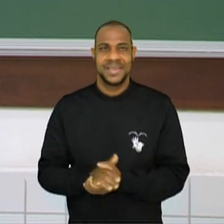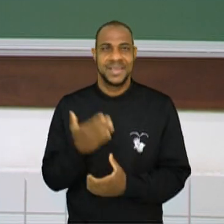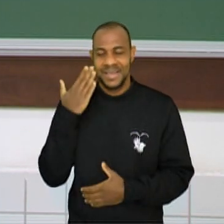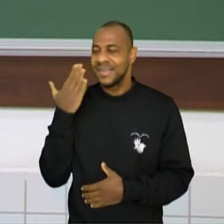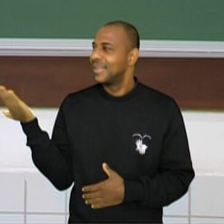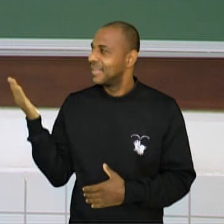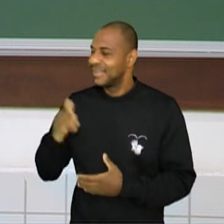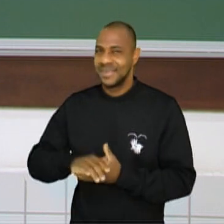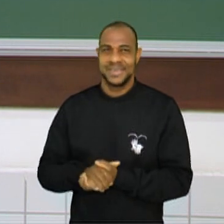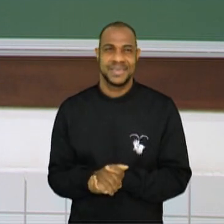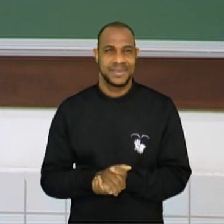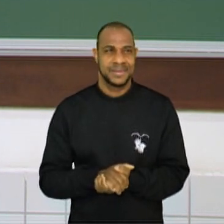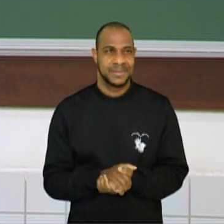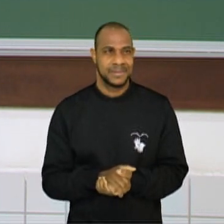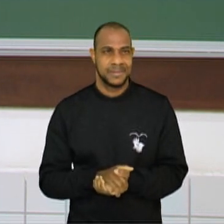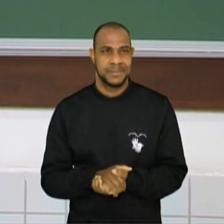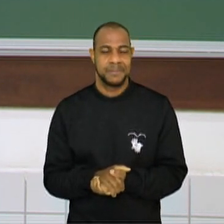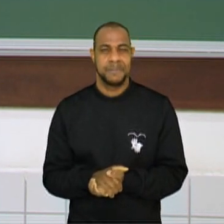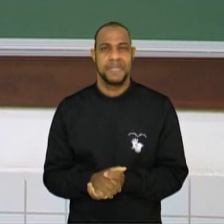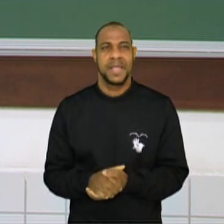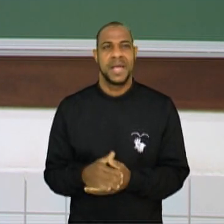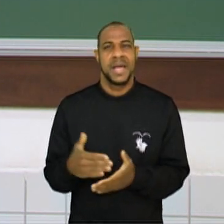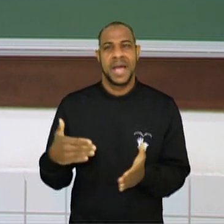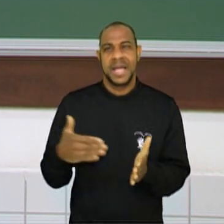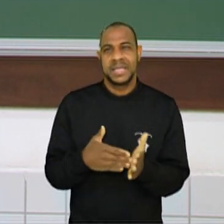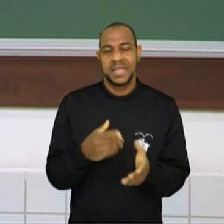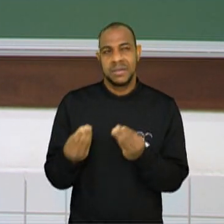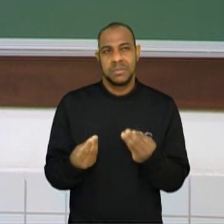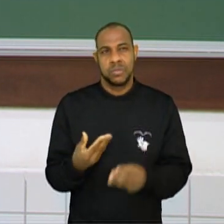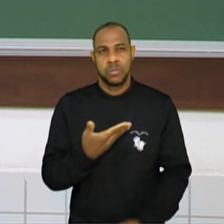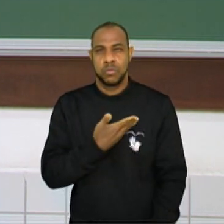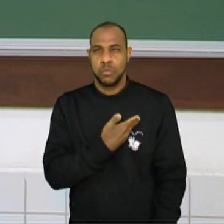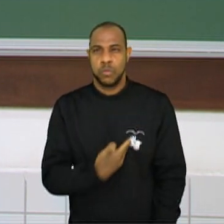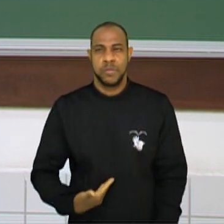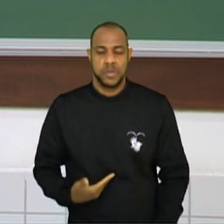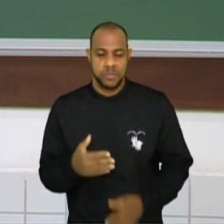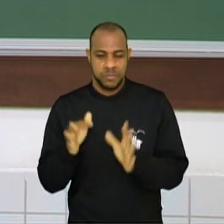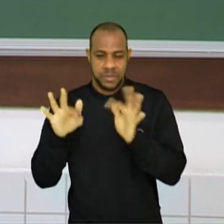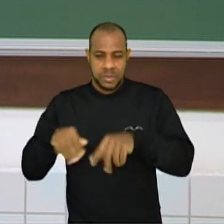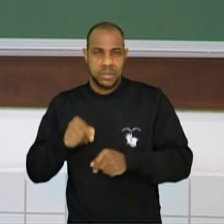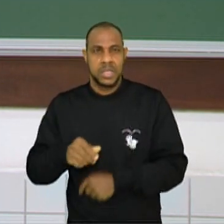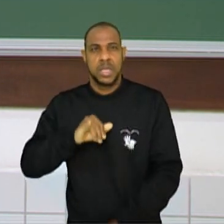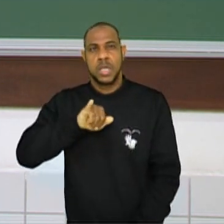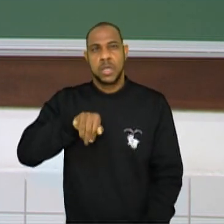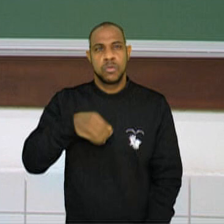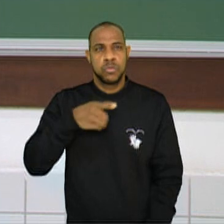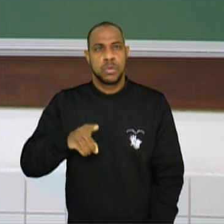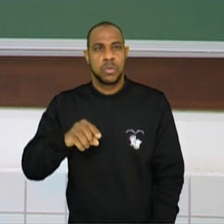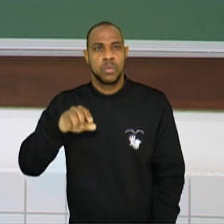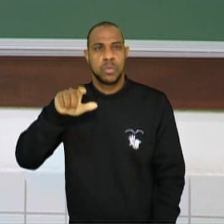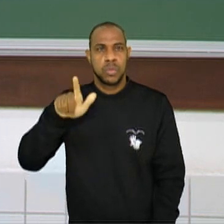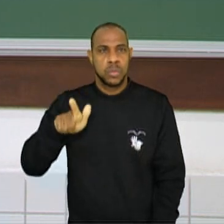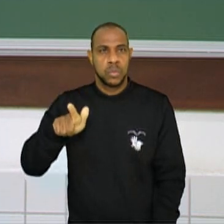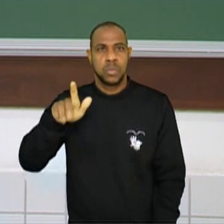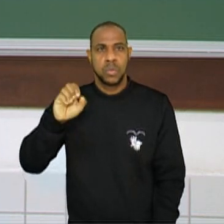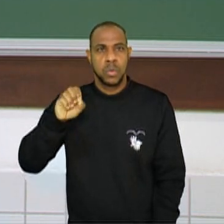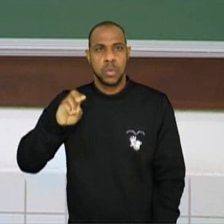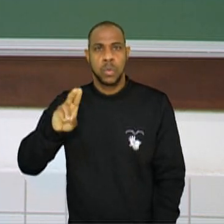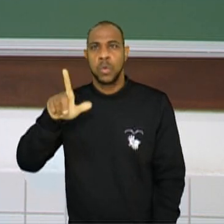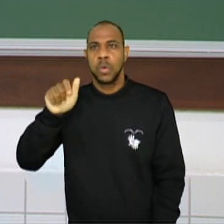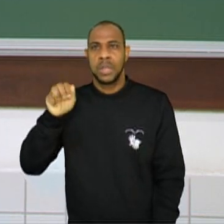governo do Vargas, né, até o final do governo do João Goulart, ok? Então vamos de 46